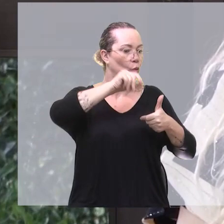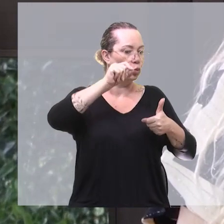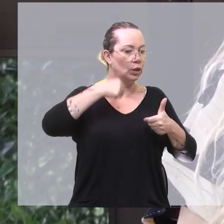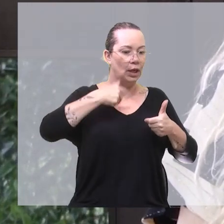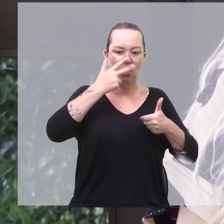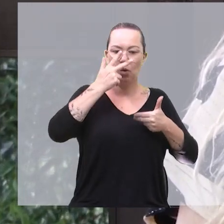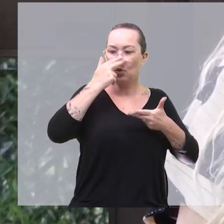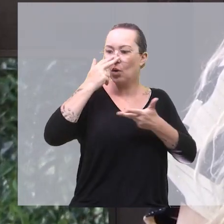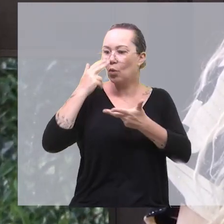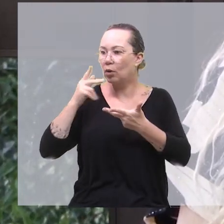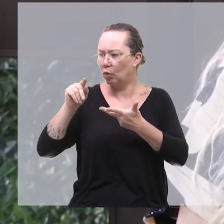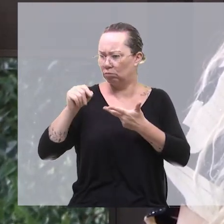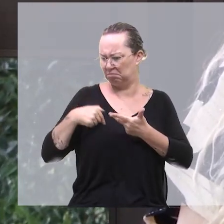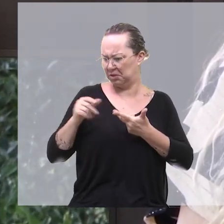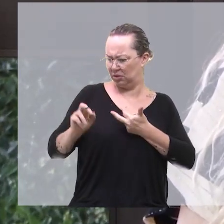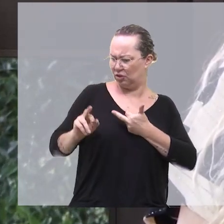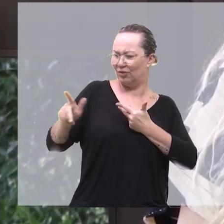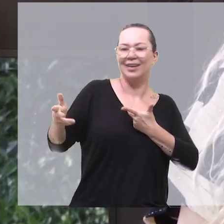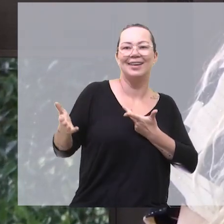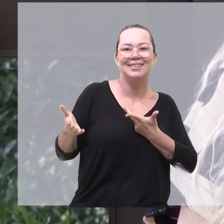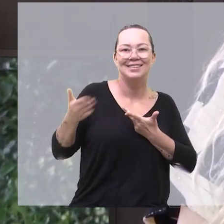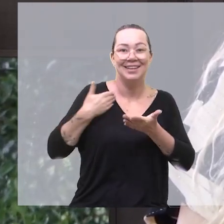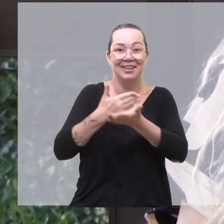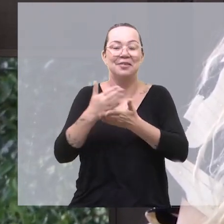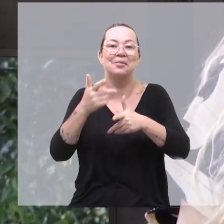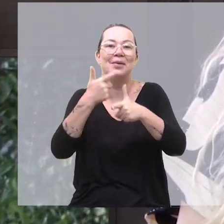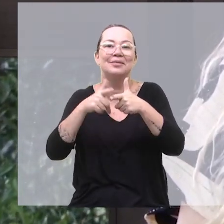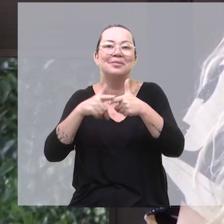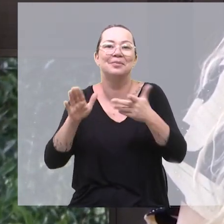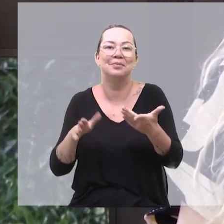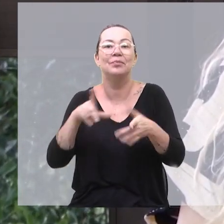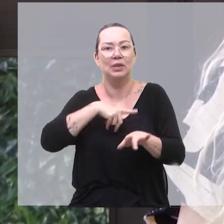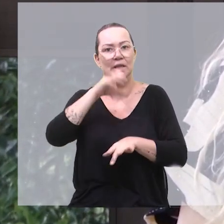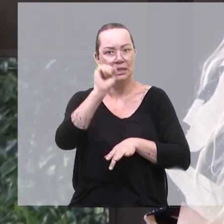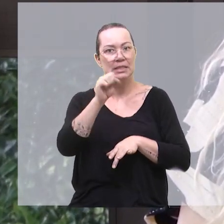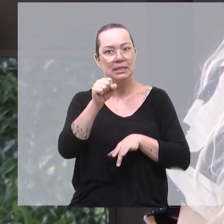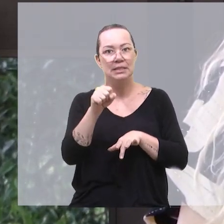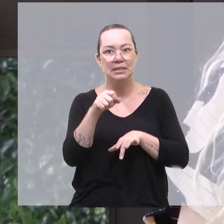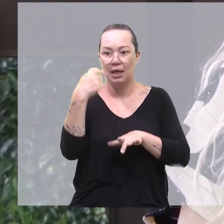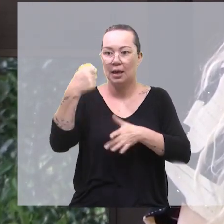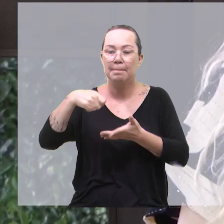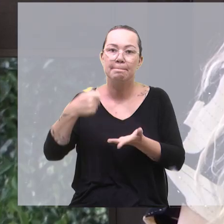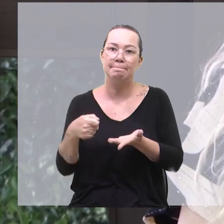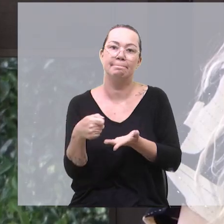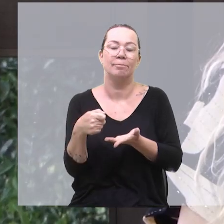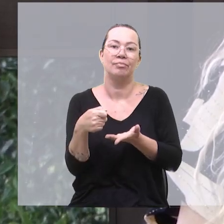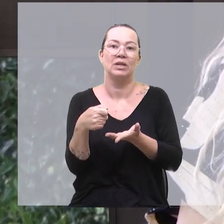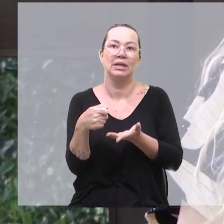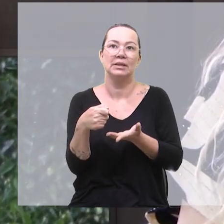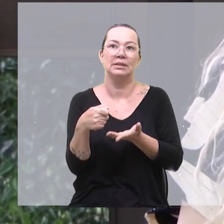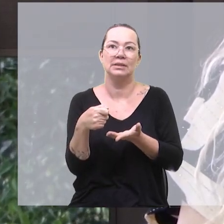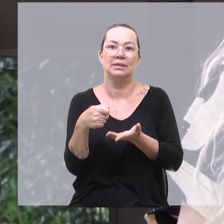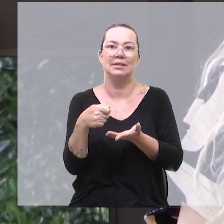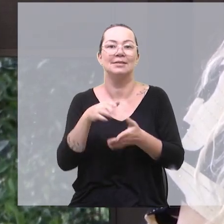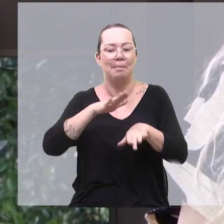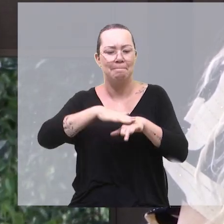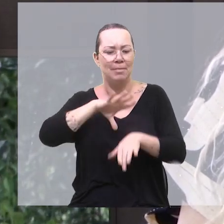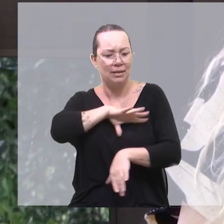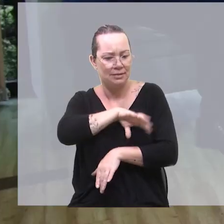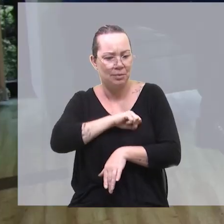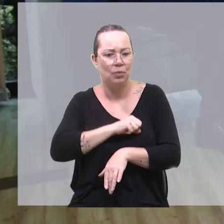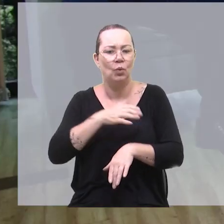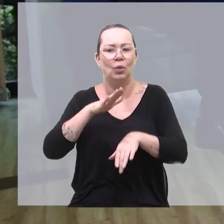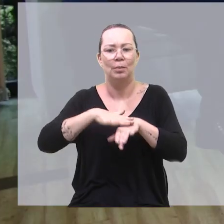nós somos. E aí começam os problemas, né? E a gente vai ter, sim, uma necessidade de que exista mais